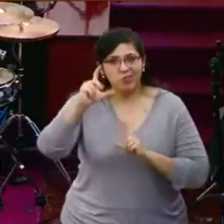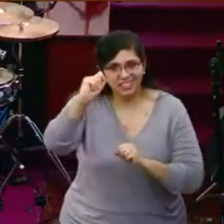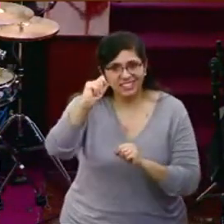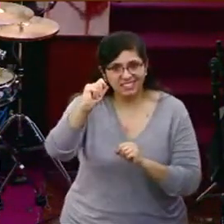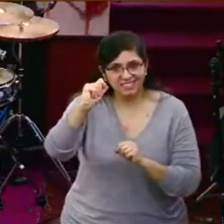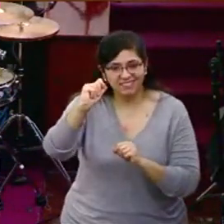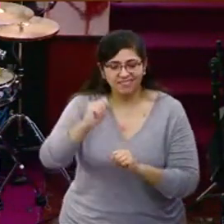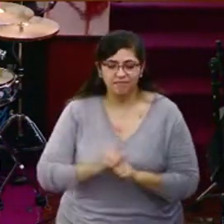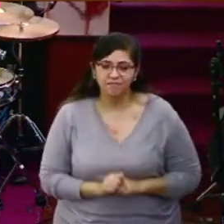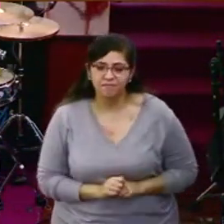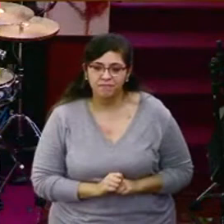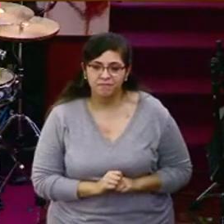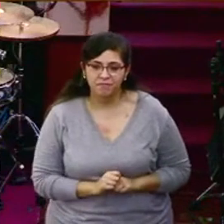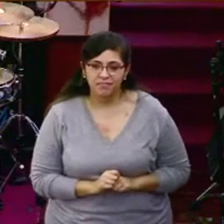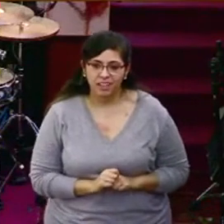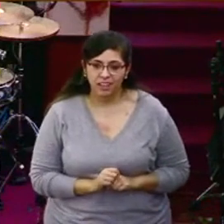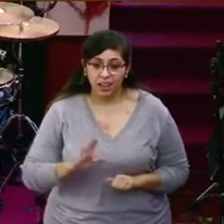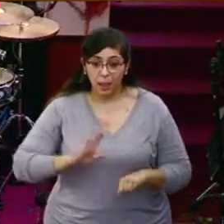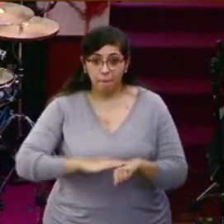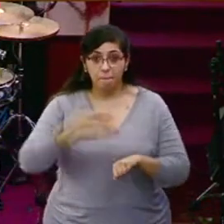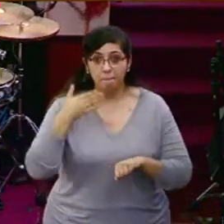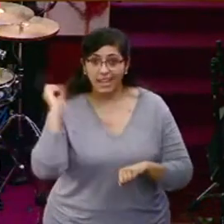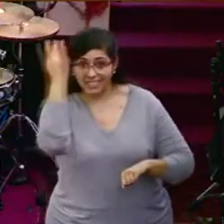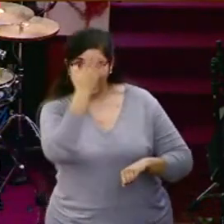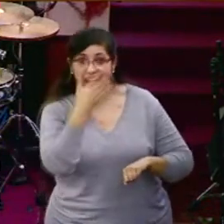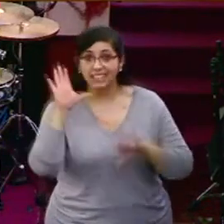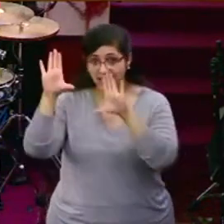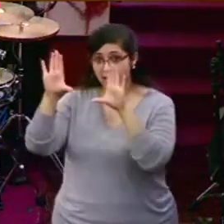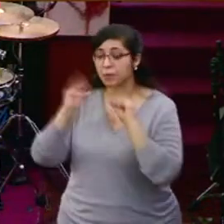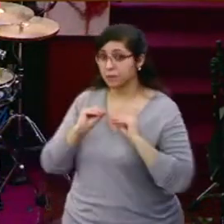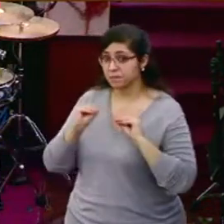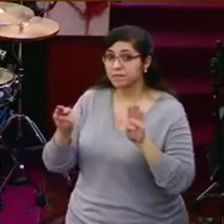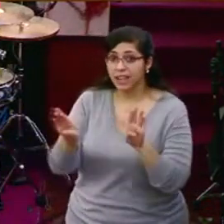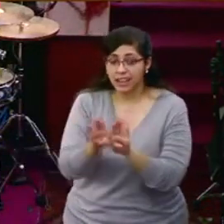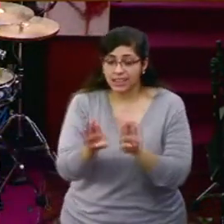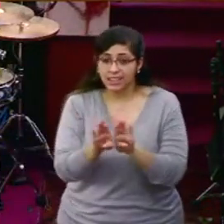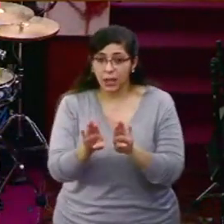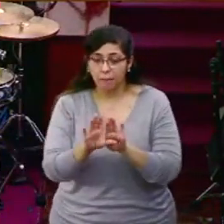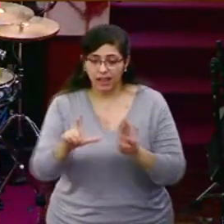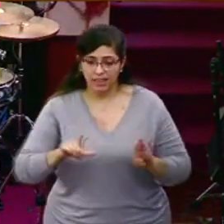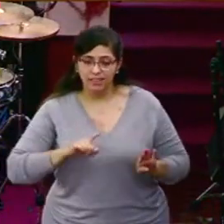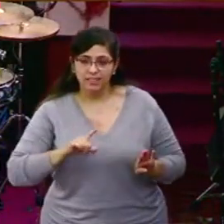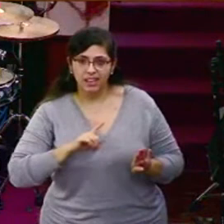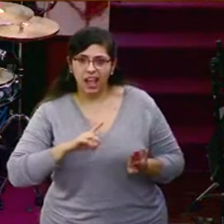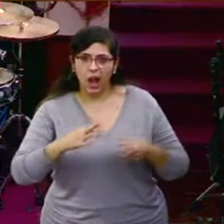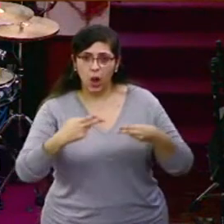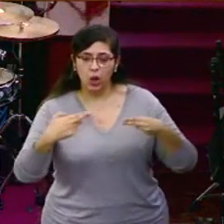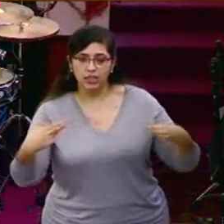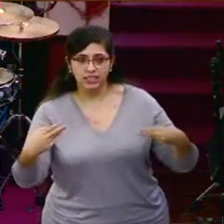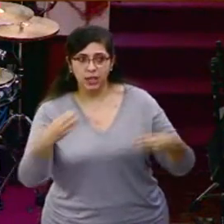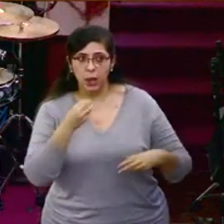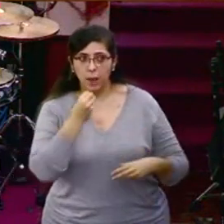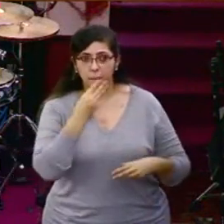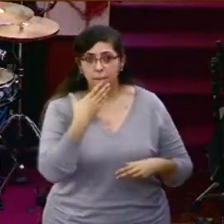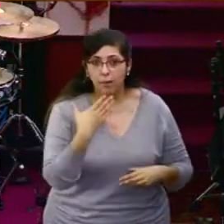sejam para isso habilitados além da graça que já receberam é necessário uma influência positiva do